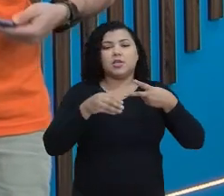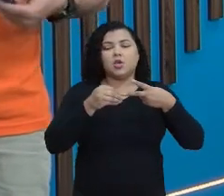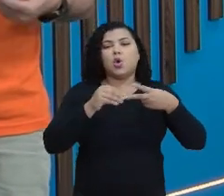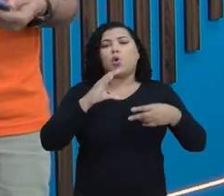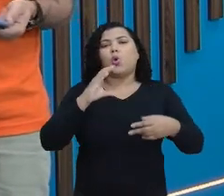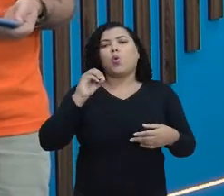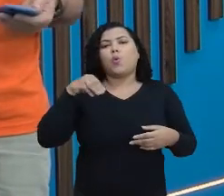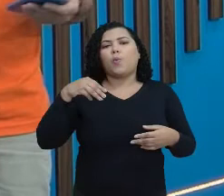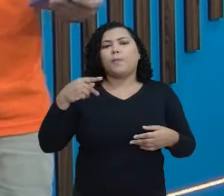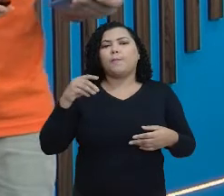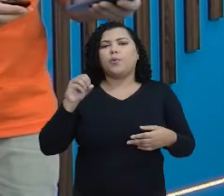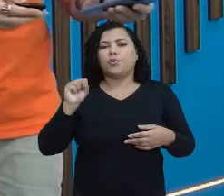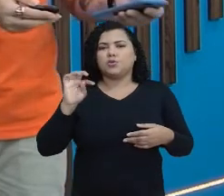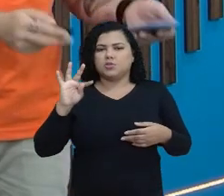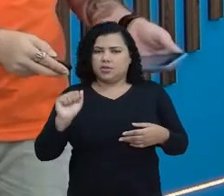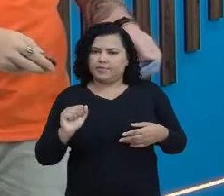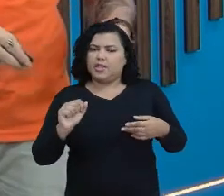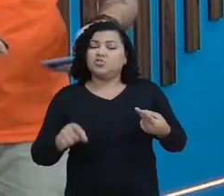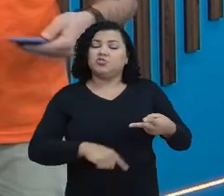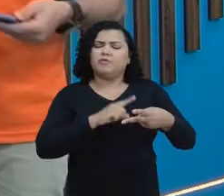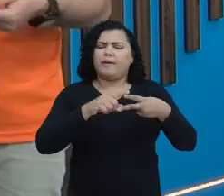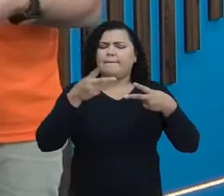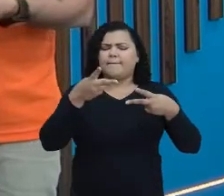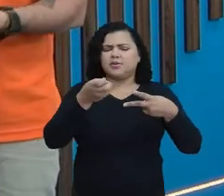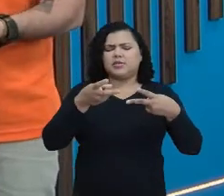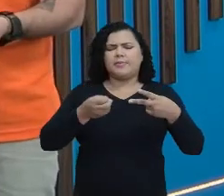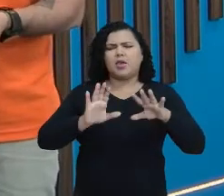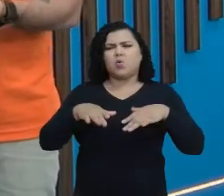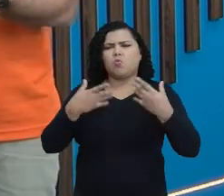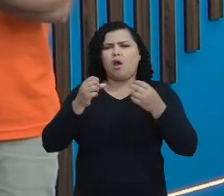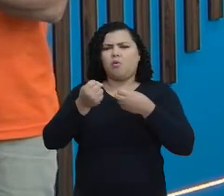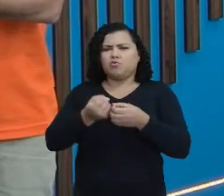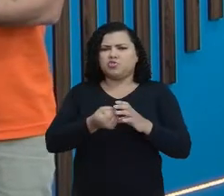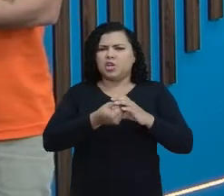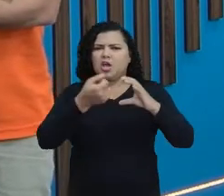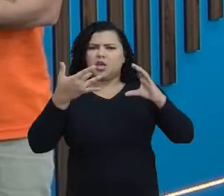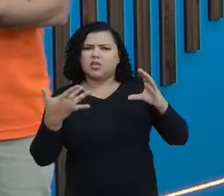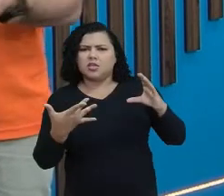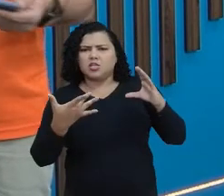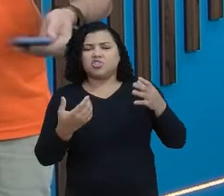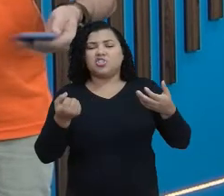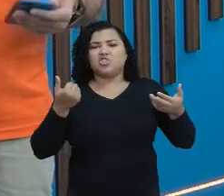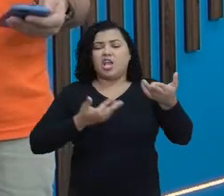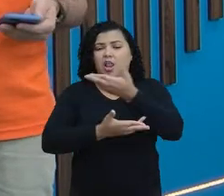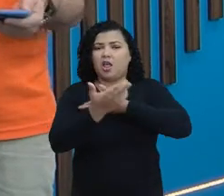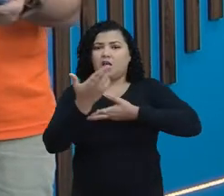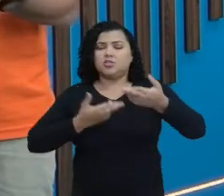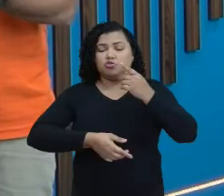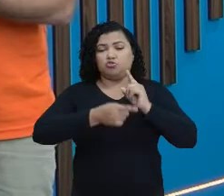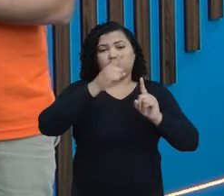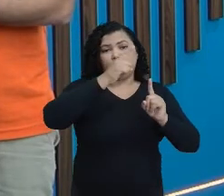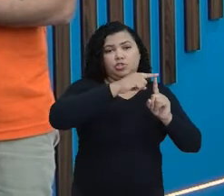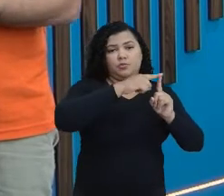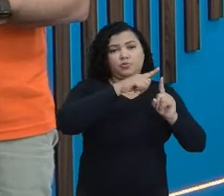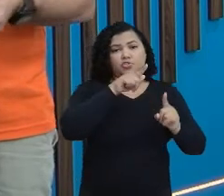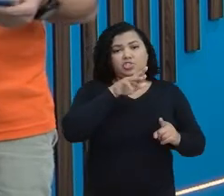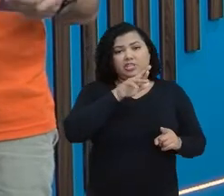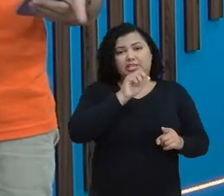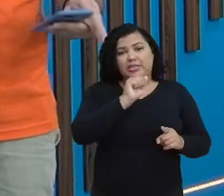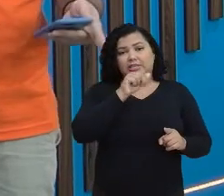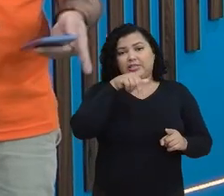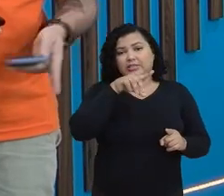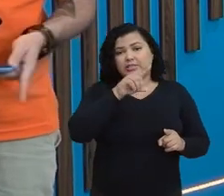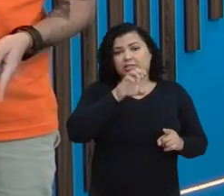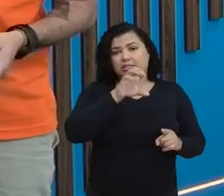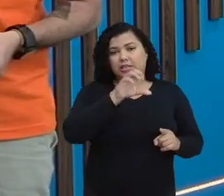gente vai observar que uma regra de 3 simples, uma regra de 3 composta, está relacionada com os tipos de grandezas, diretamente